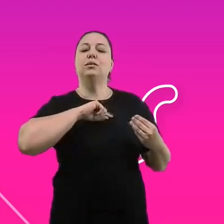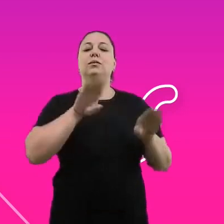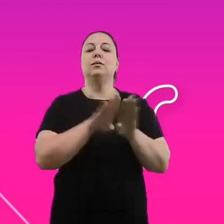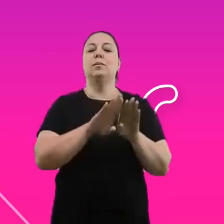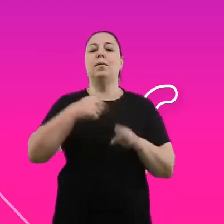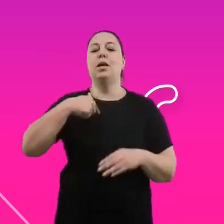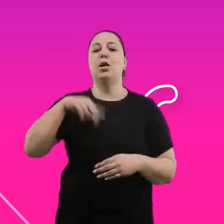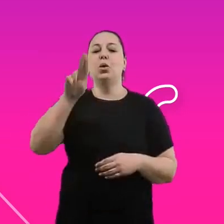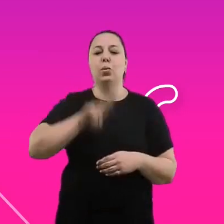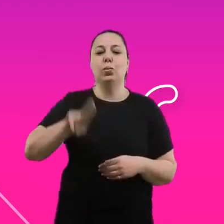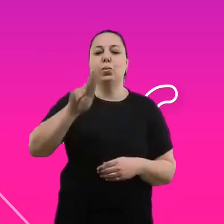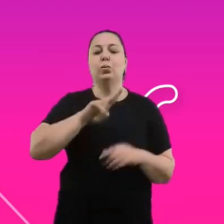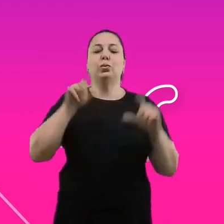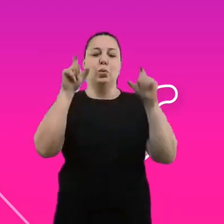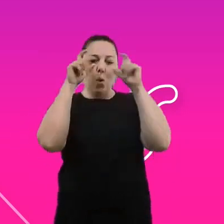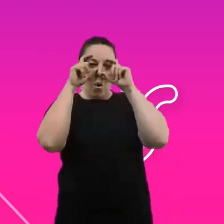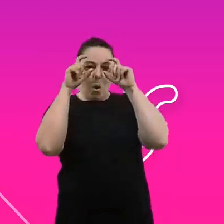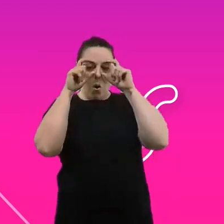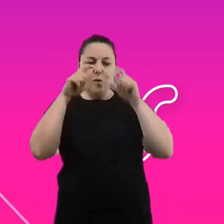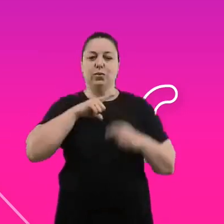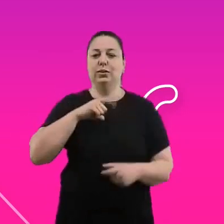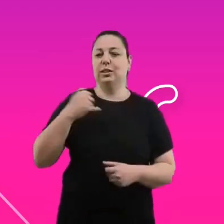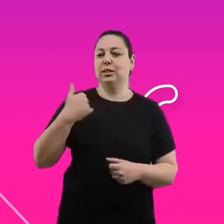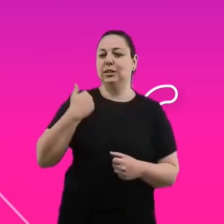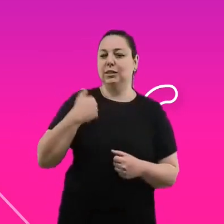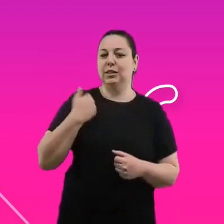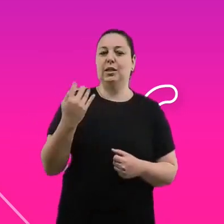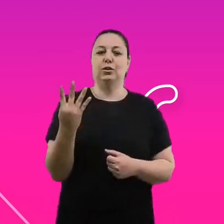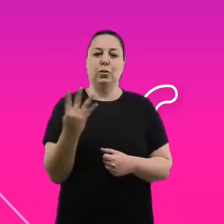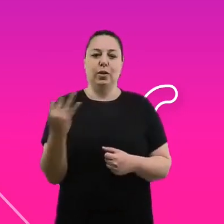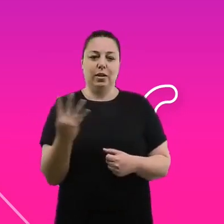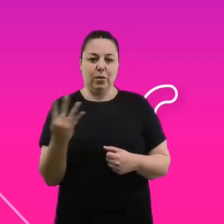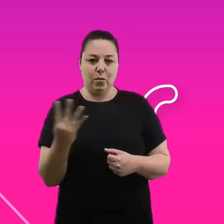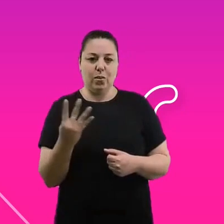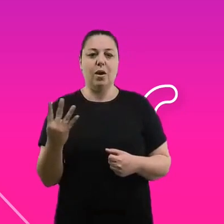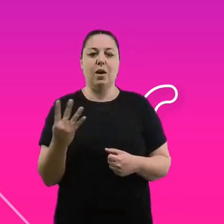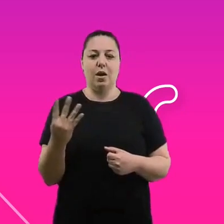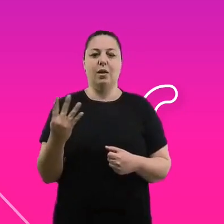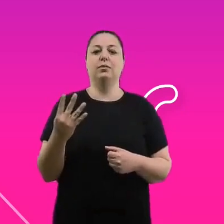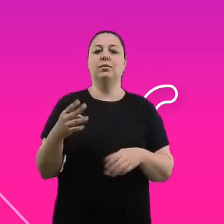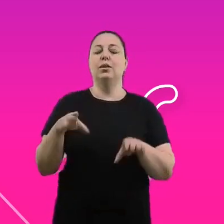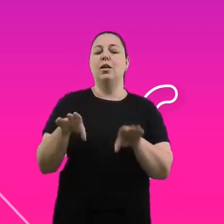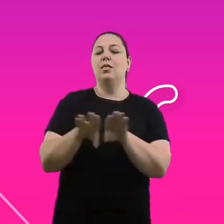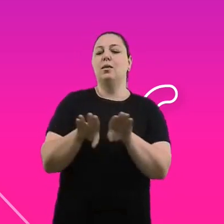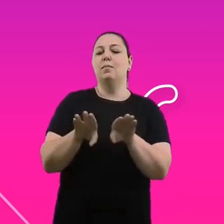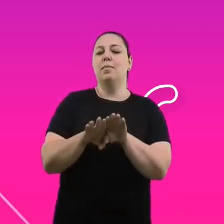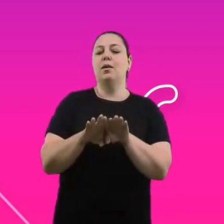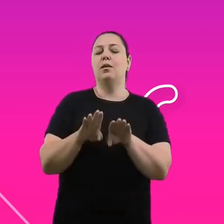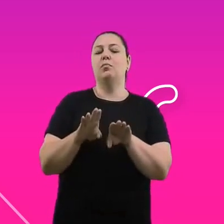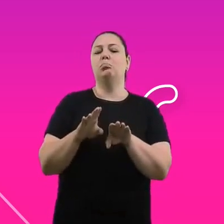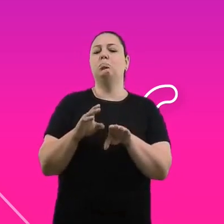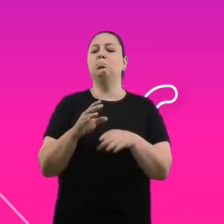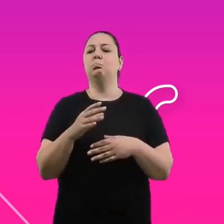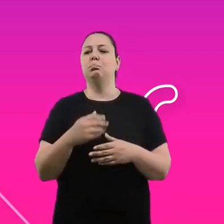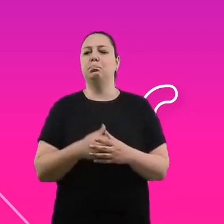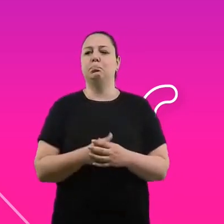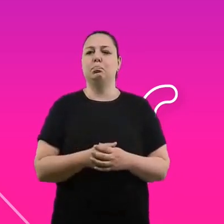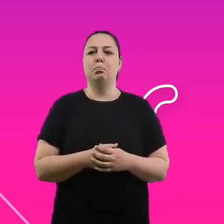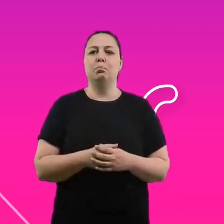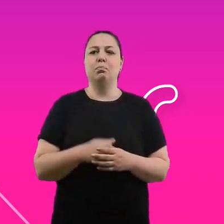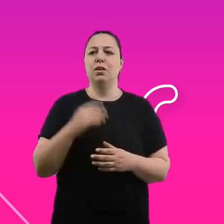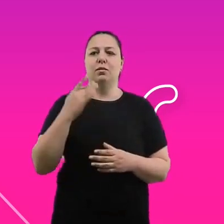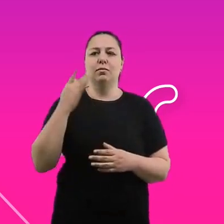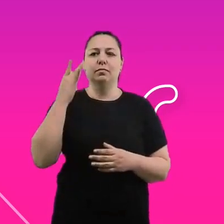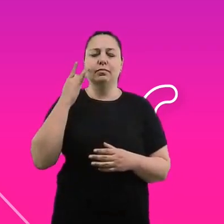44 anos, tenho uma pele branca um pouco mais para escura e acho que é isso,